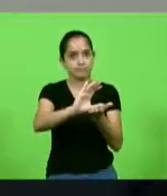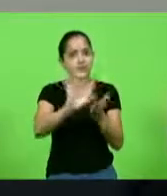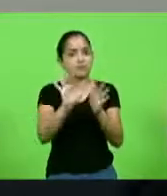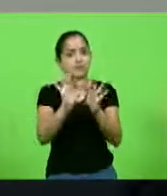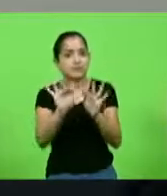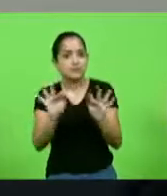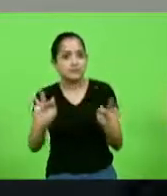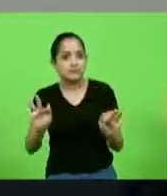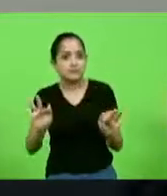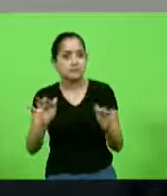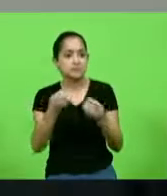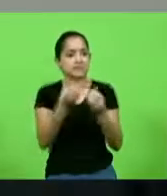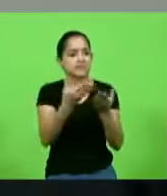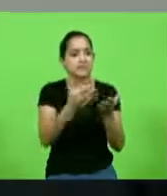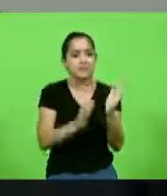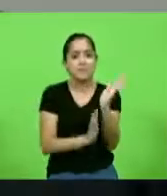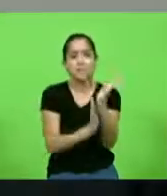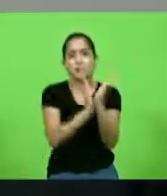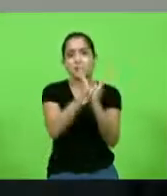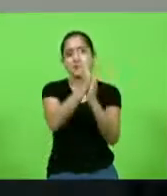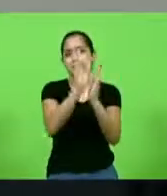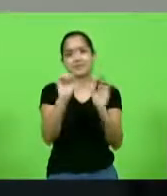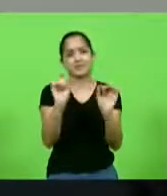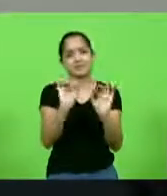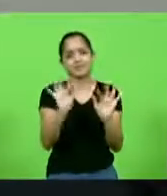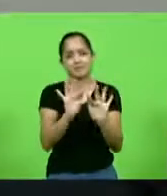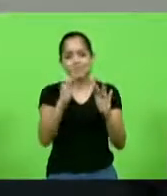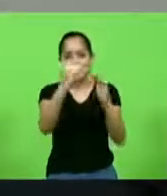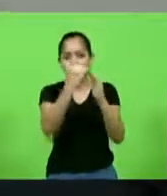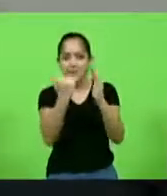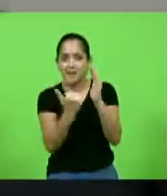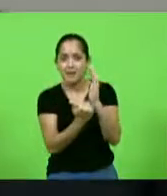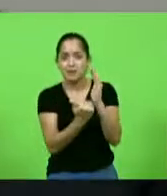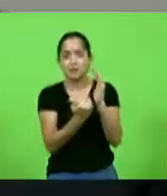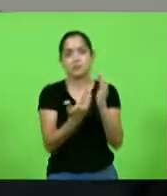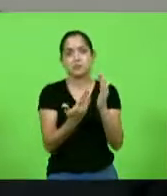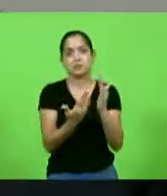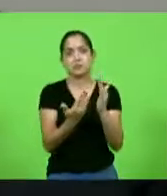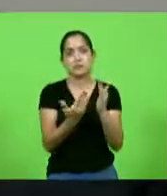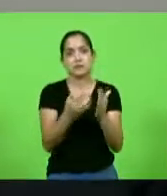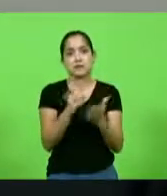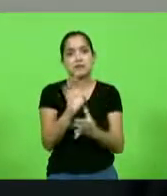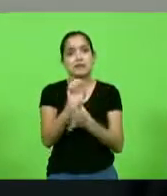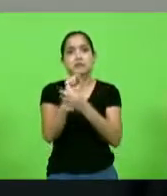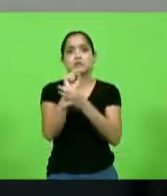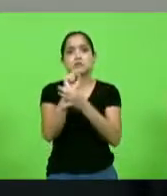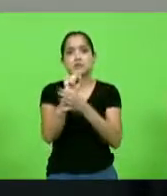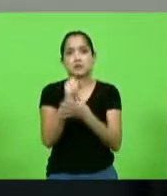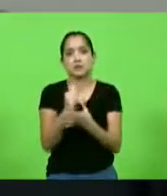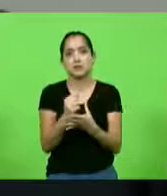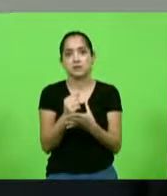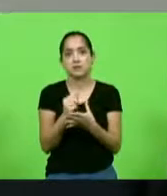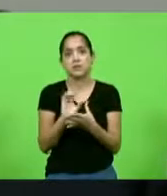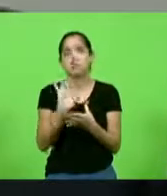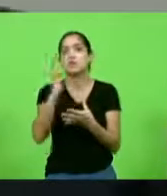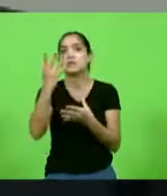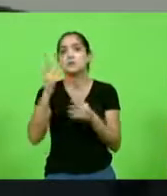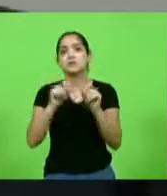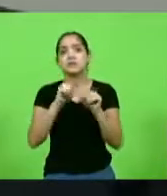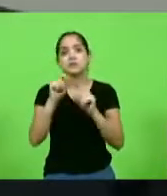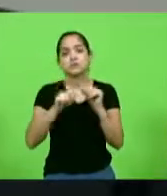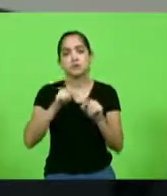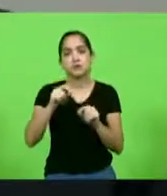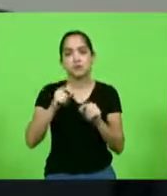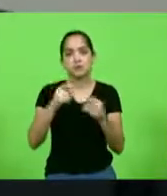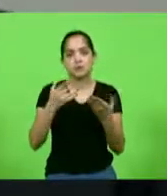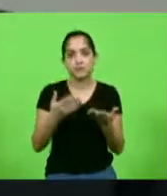simples, de forma desburocratizada, sem garantia real. Não é possível o que está acontecendo com as pessoas. Nós tivemos aqui